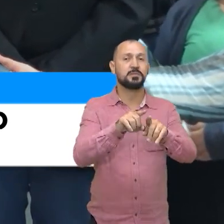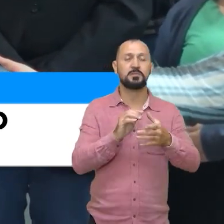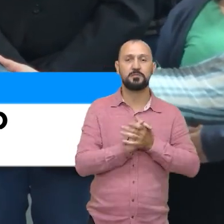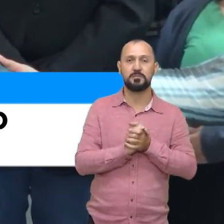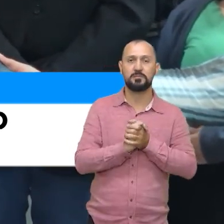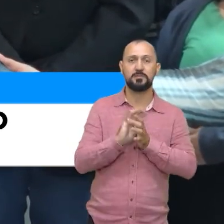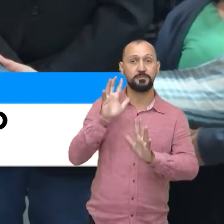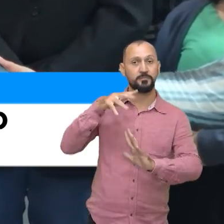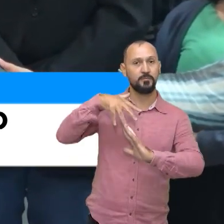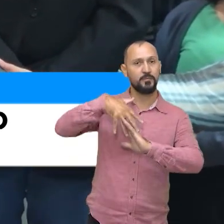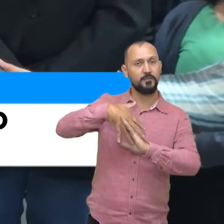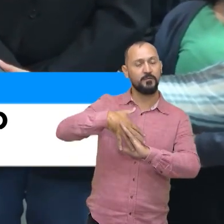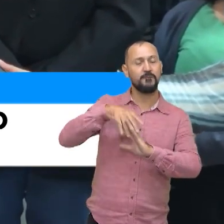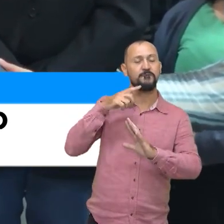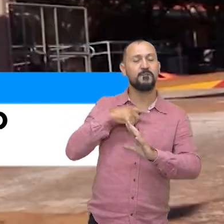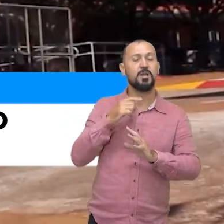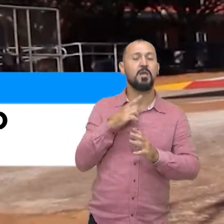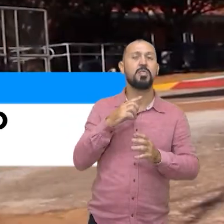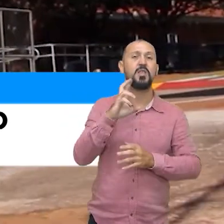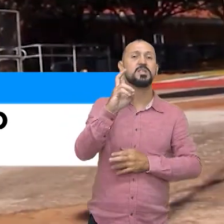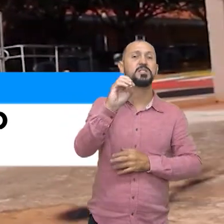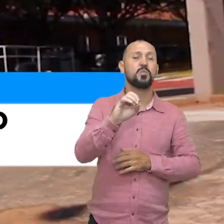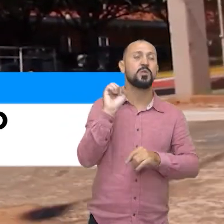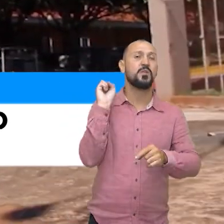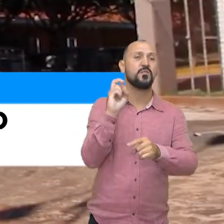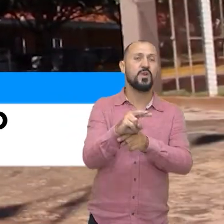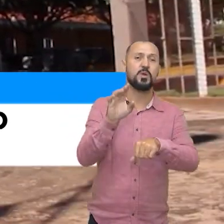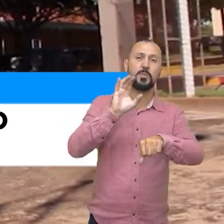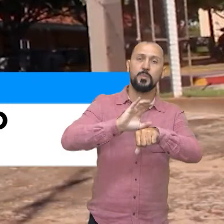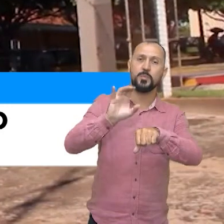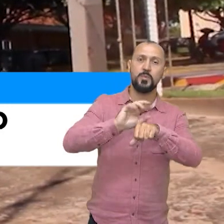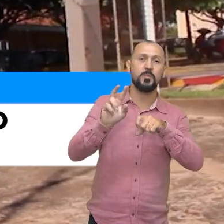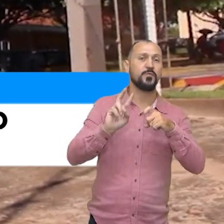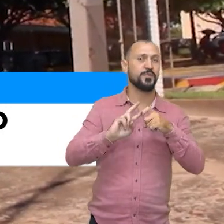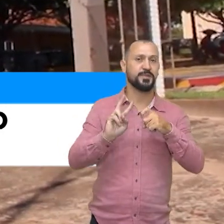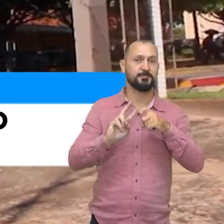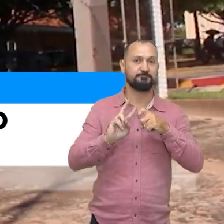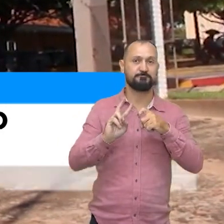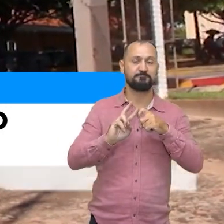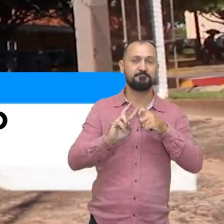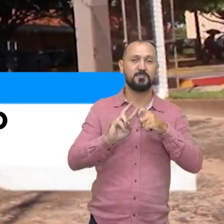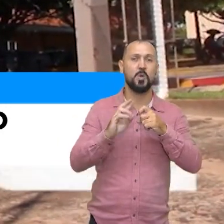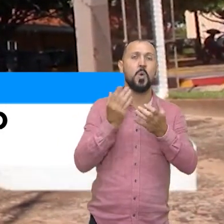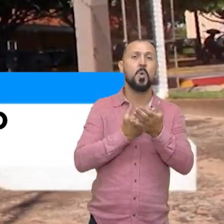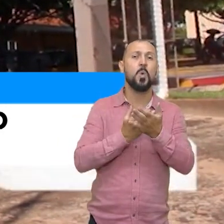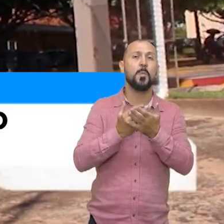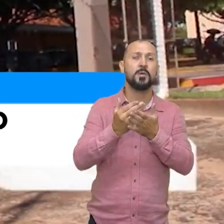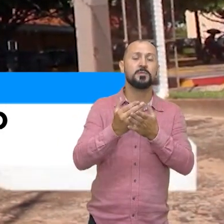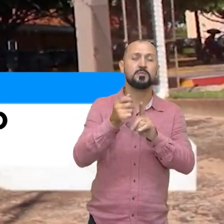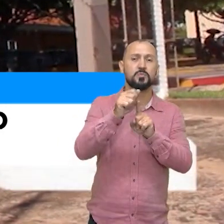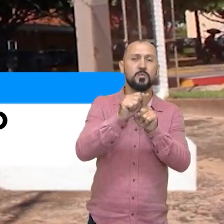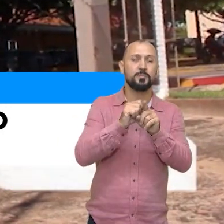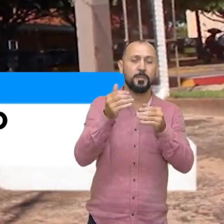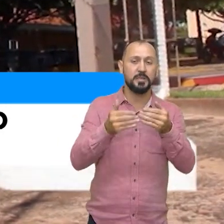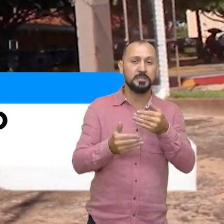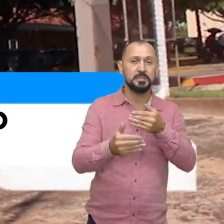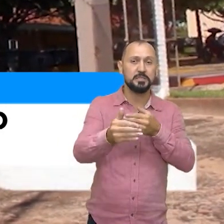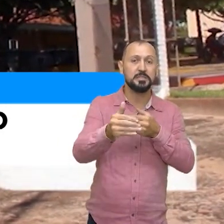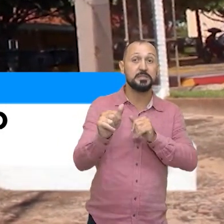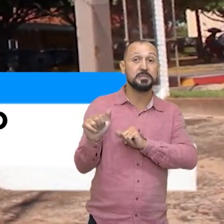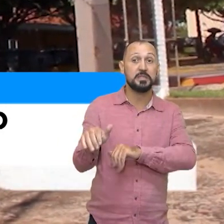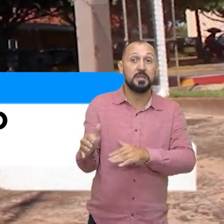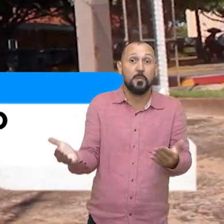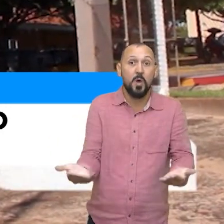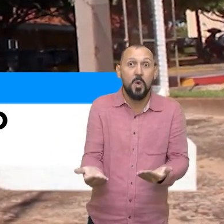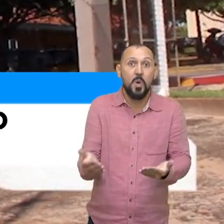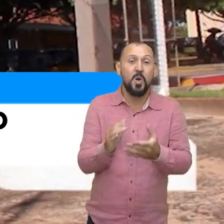Parabéns a todos os nossos parceiros. A UFMS deve oferecer 50 vagas para o curso de Medicina Veterinária a